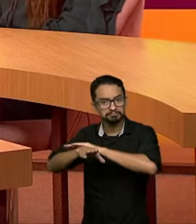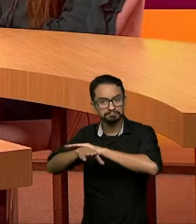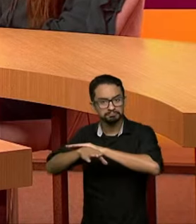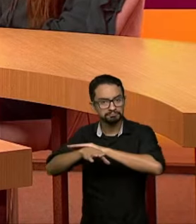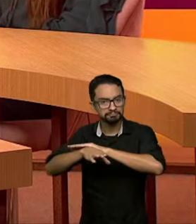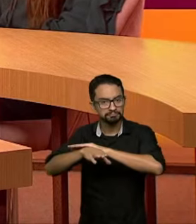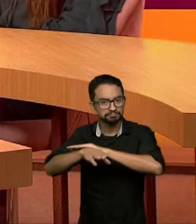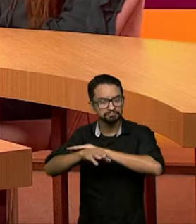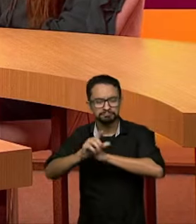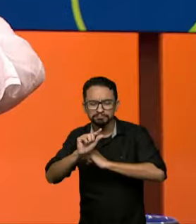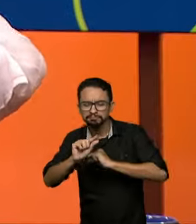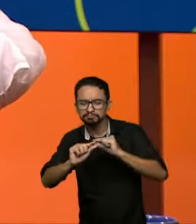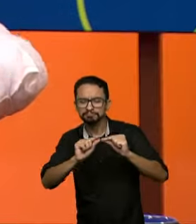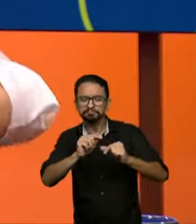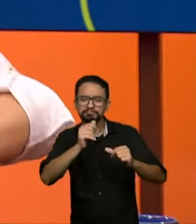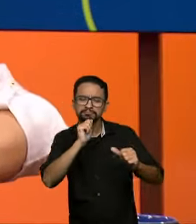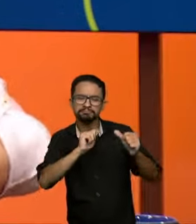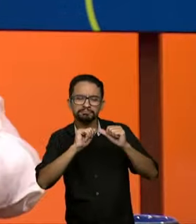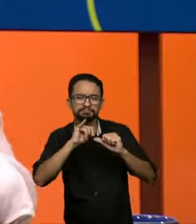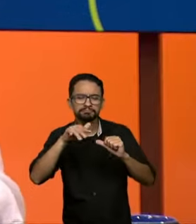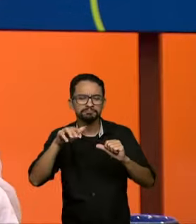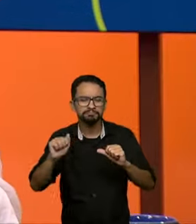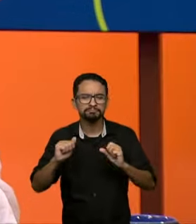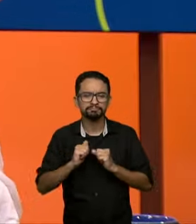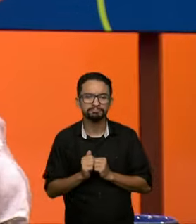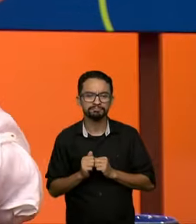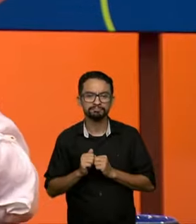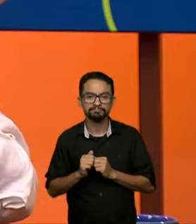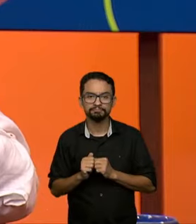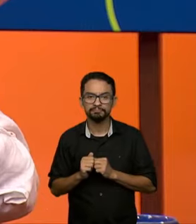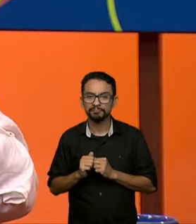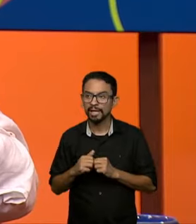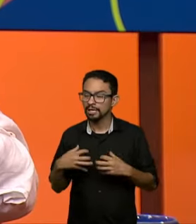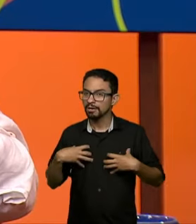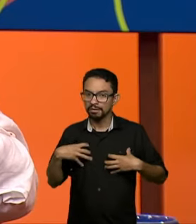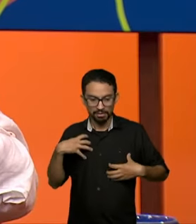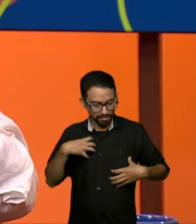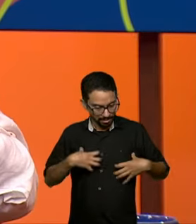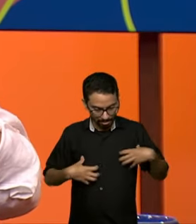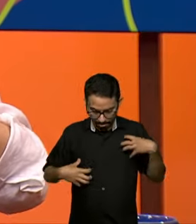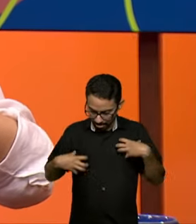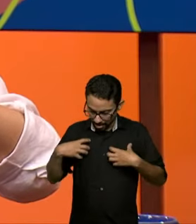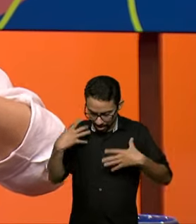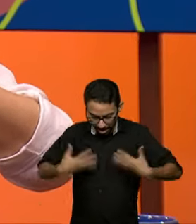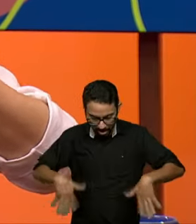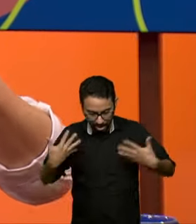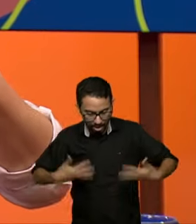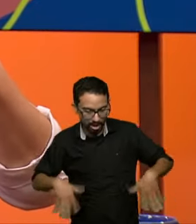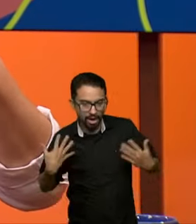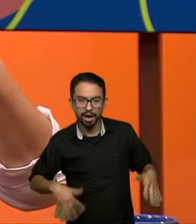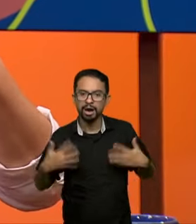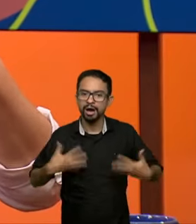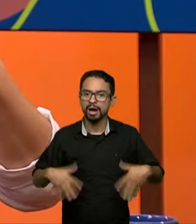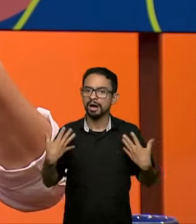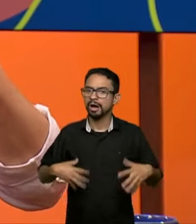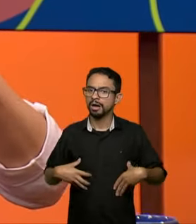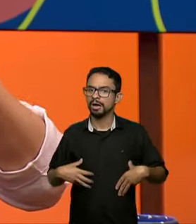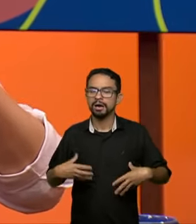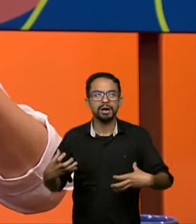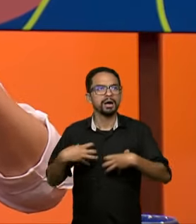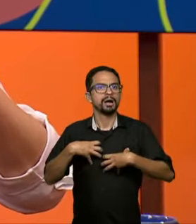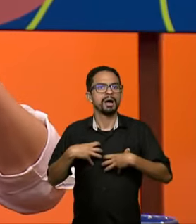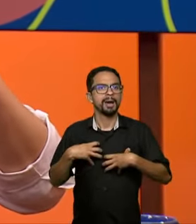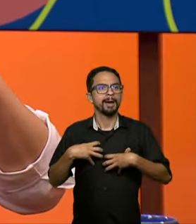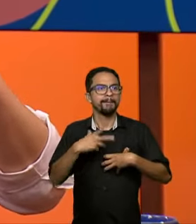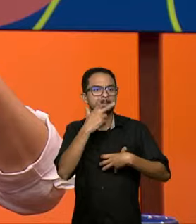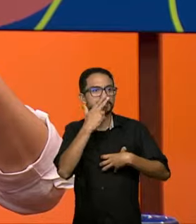pouquinho de uma bebida, outro dia eu tomo uma jujubinha, não sei o quê. Só que foi me dando pânico. Quando eu vi, eu estava com uma sensação de que a qualquer